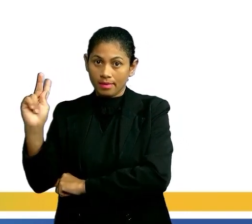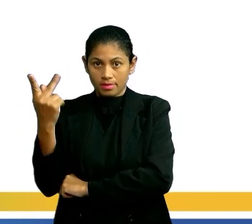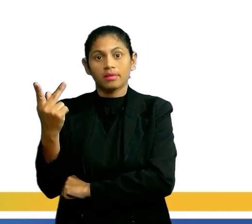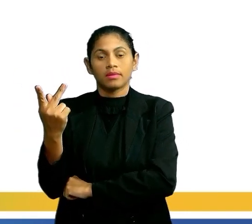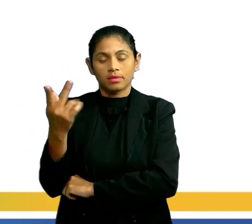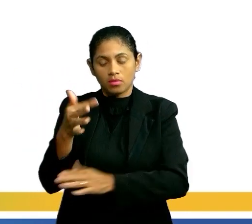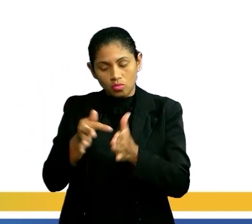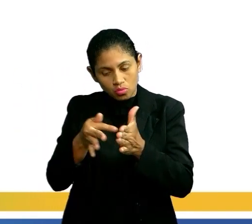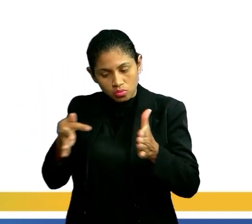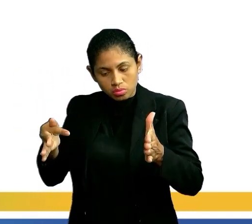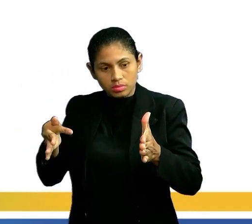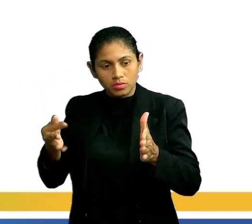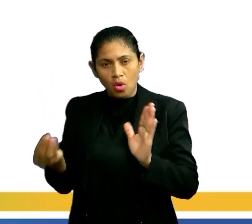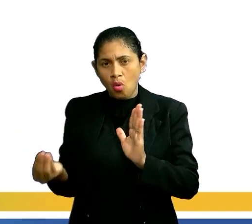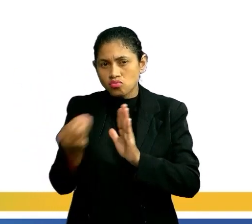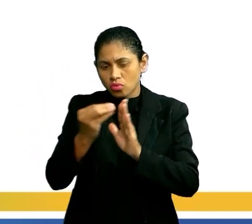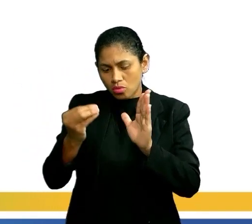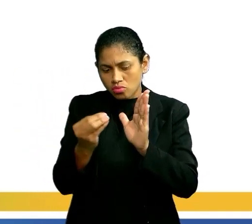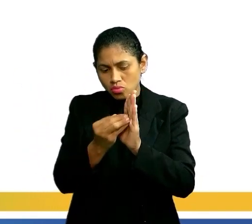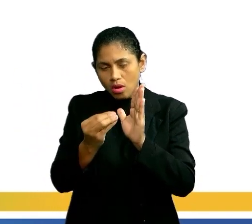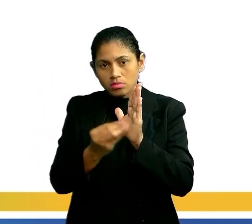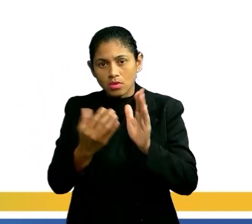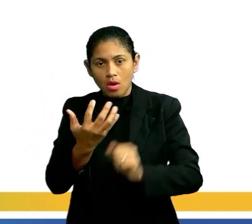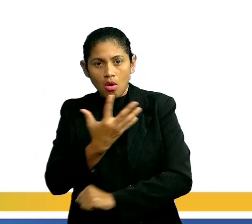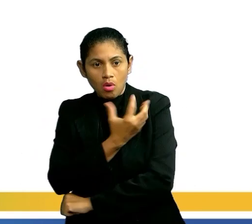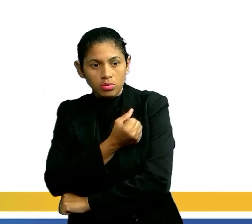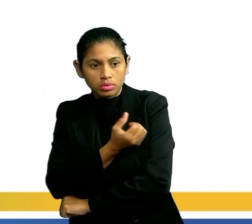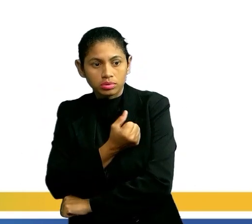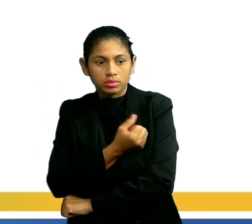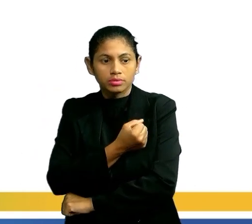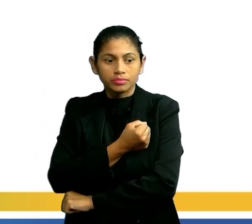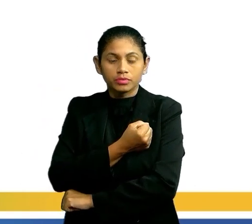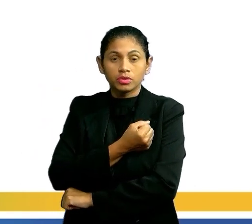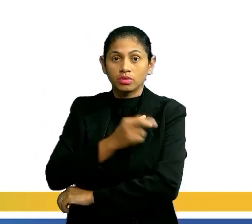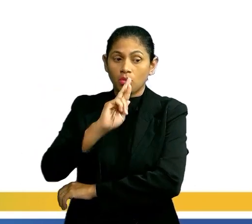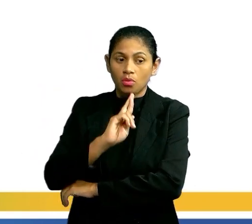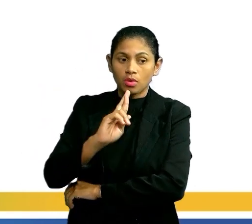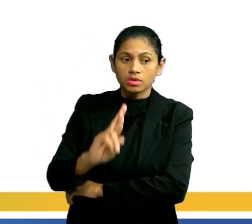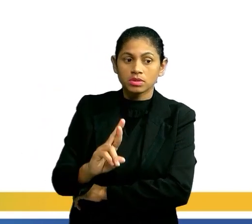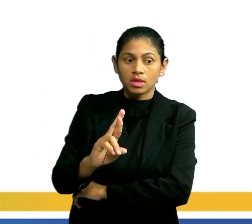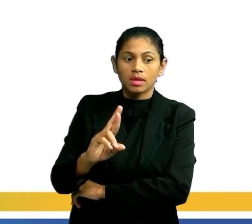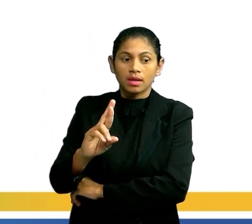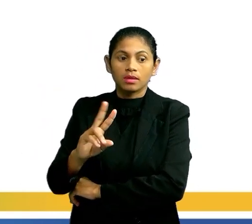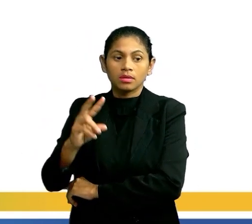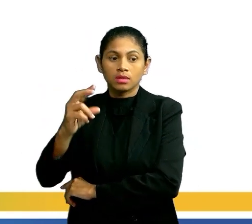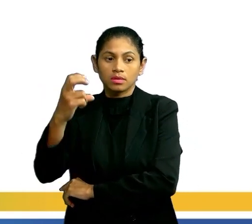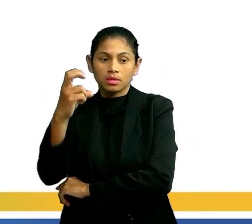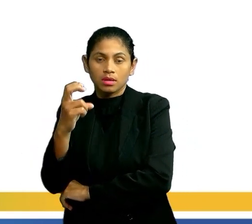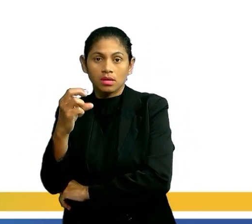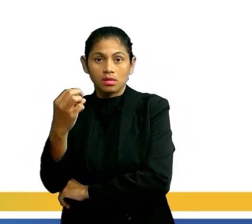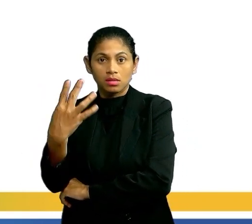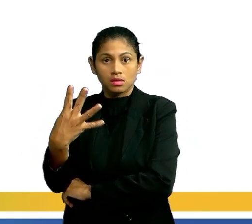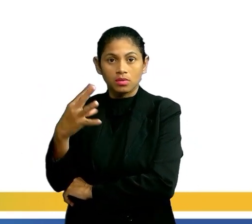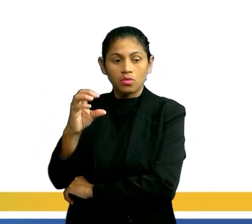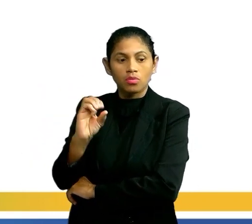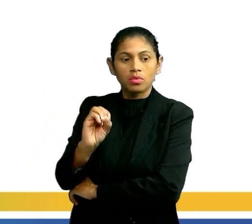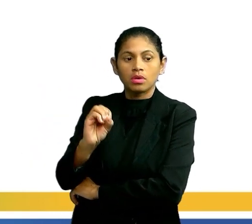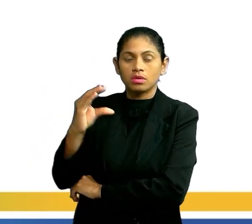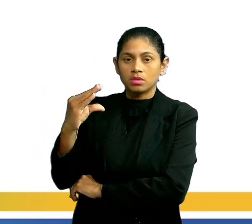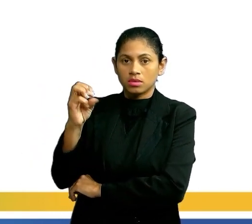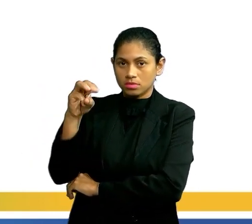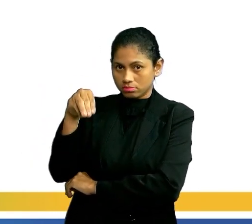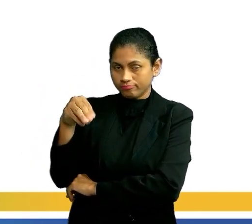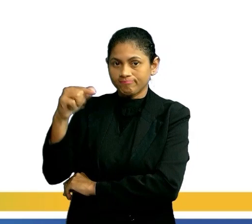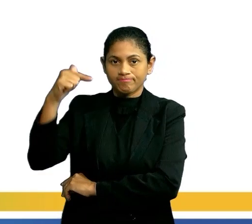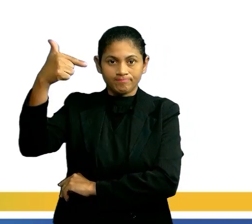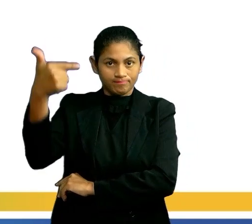15. 36 vezes 15 dá 540 centímetros quadrados. Então, qual é a opção aqui de resposta?